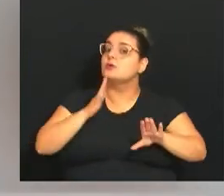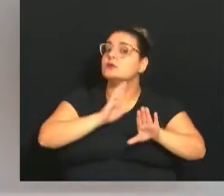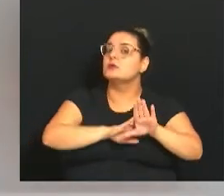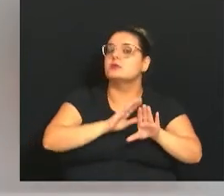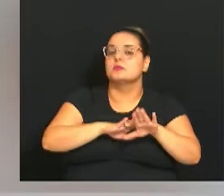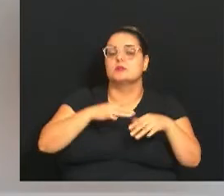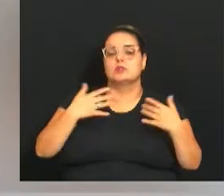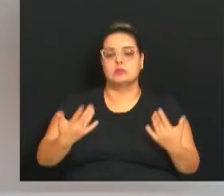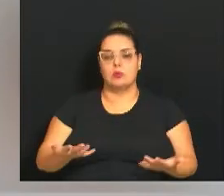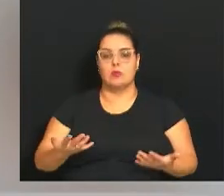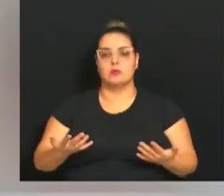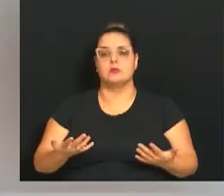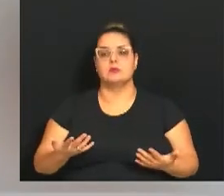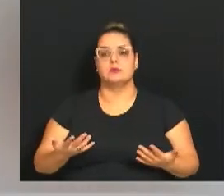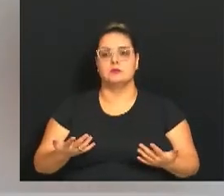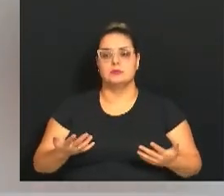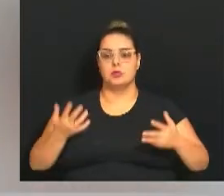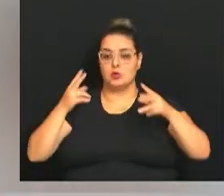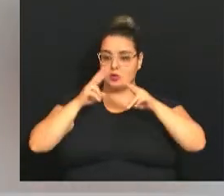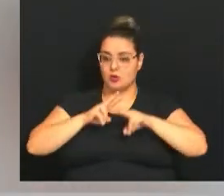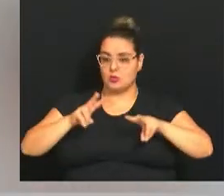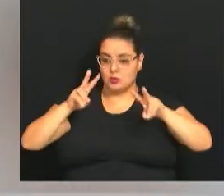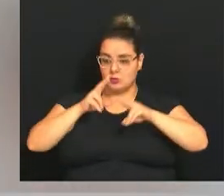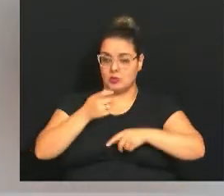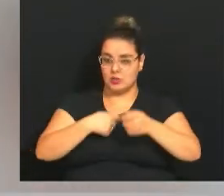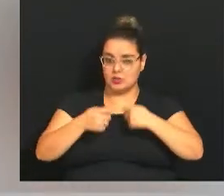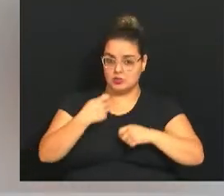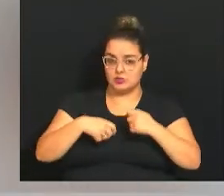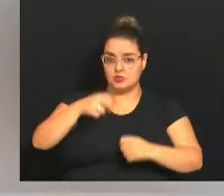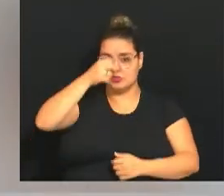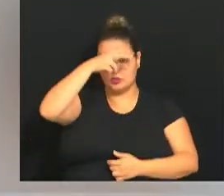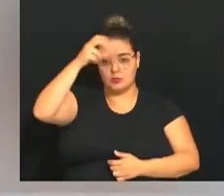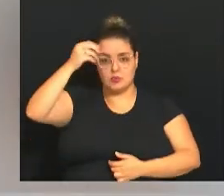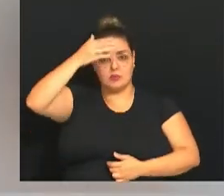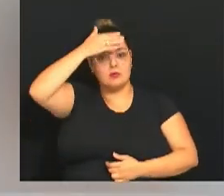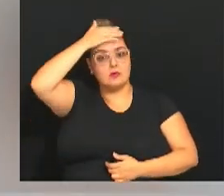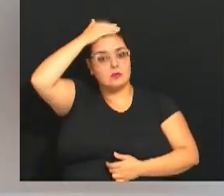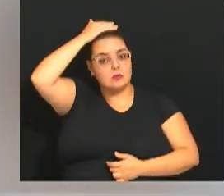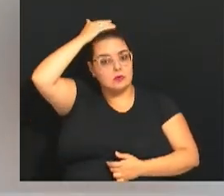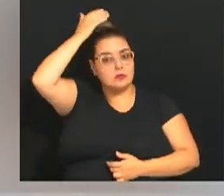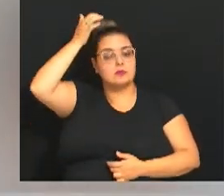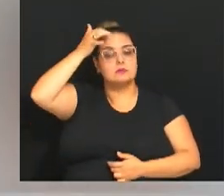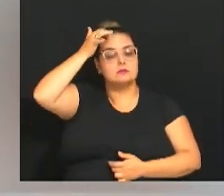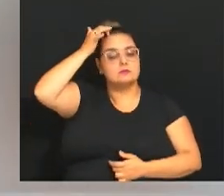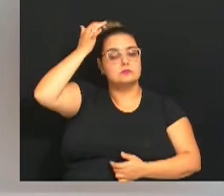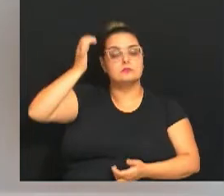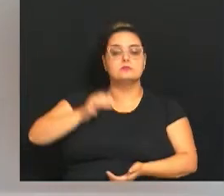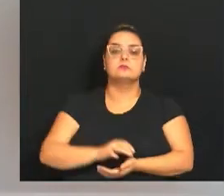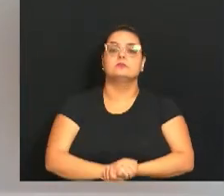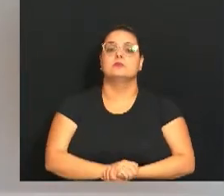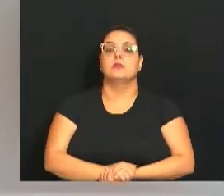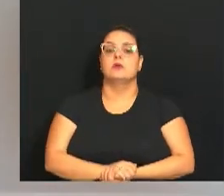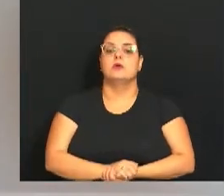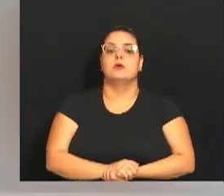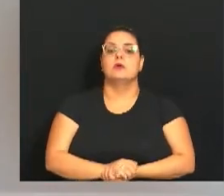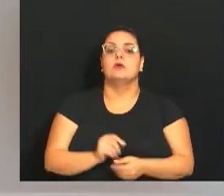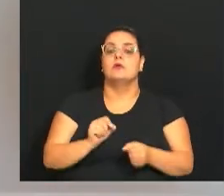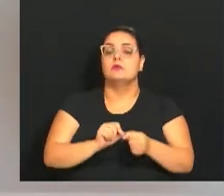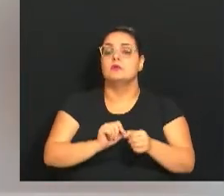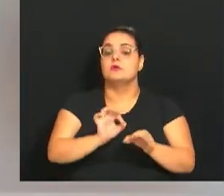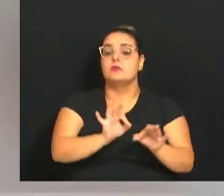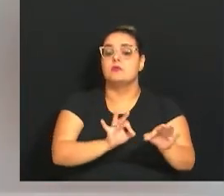vez olhadas pela administração do prefeito Dário, surge a necessidade de fazer uma organização